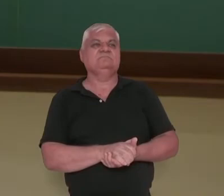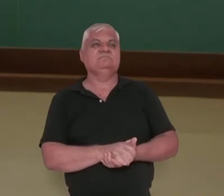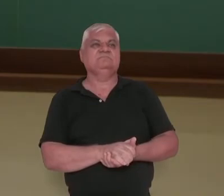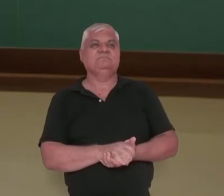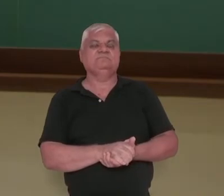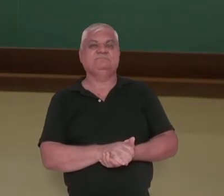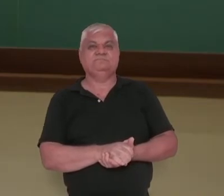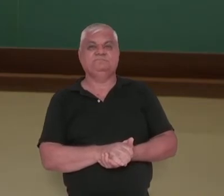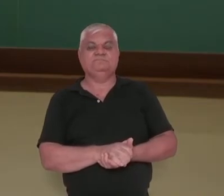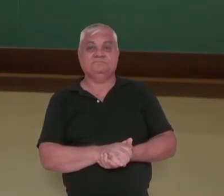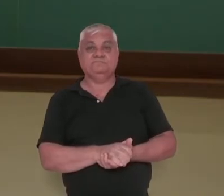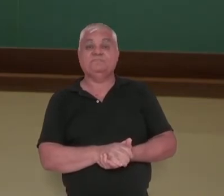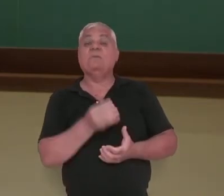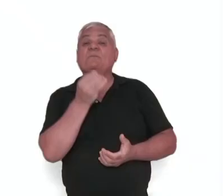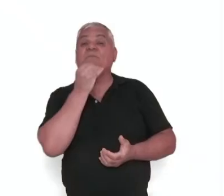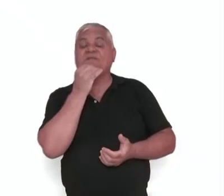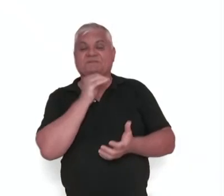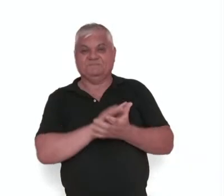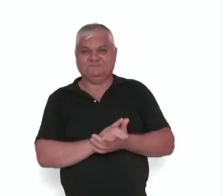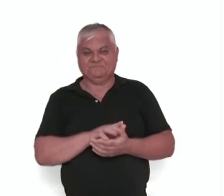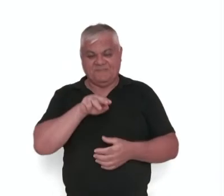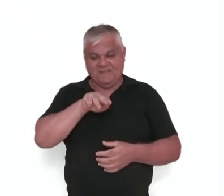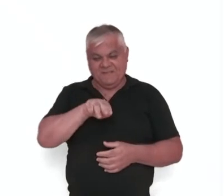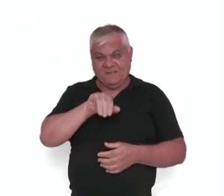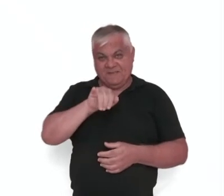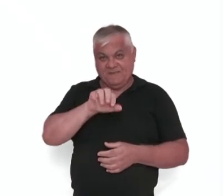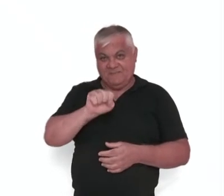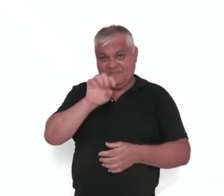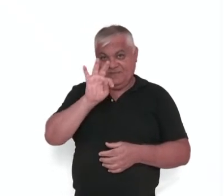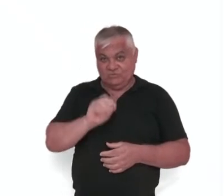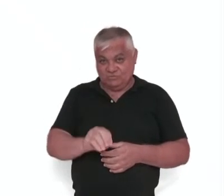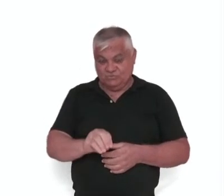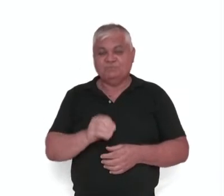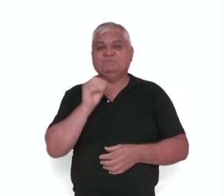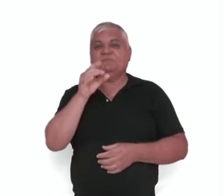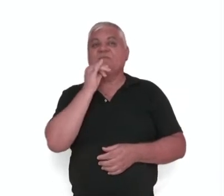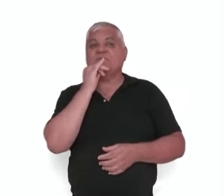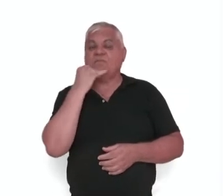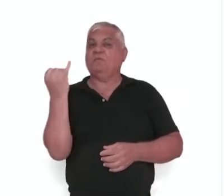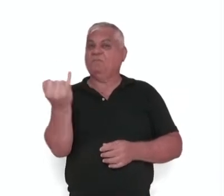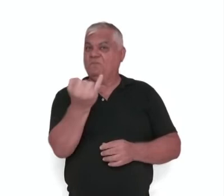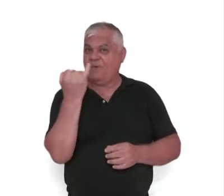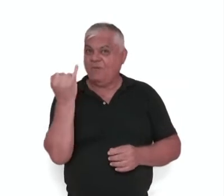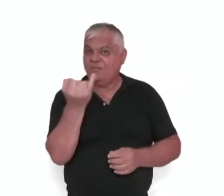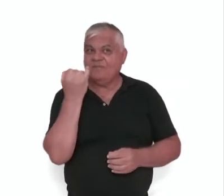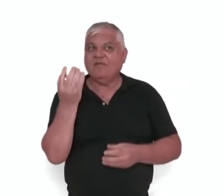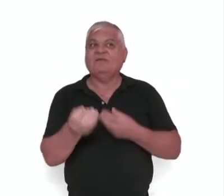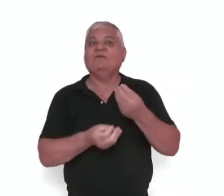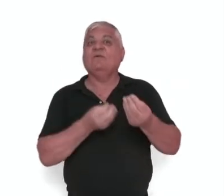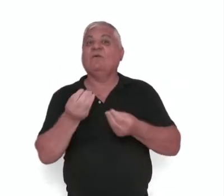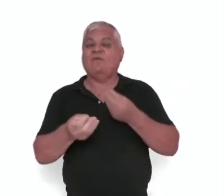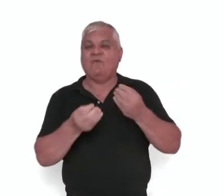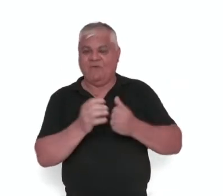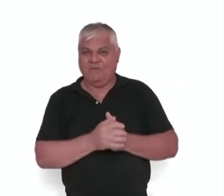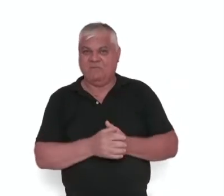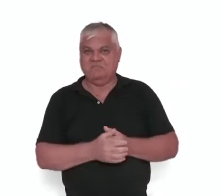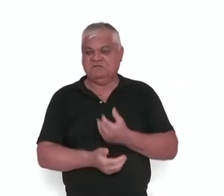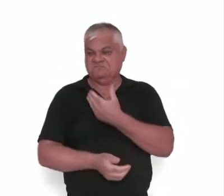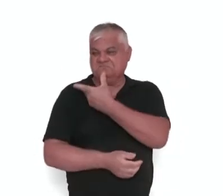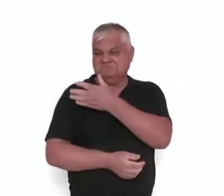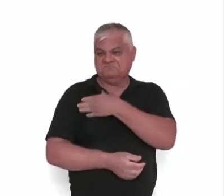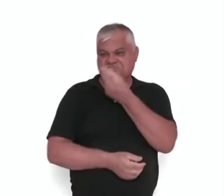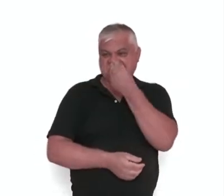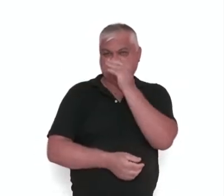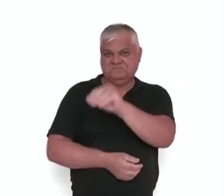Passe misto. Esse tipo de jogo semi-cooperativo é uma importante forma de combater o sexismo nas aulas de educação